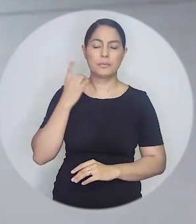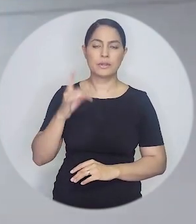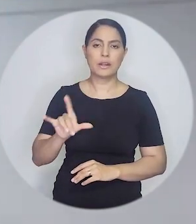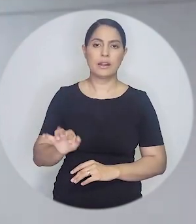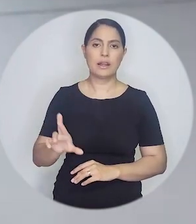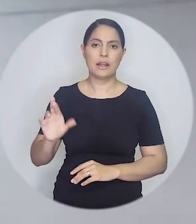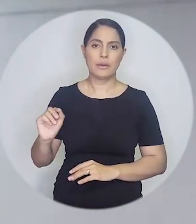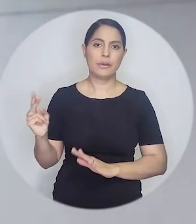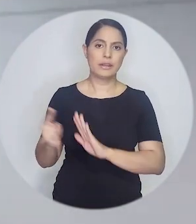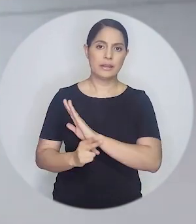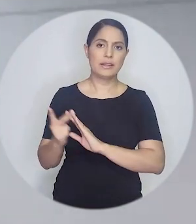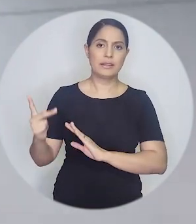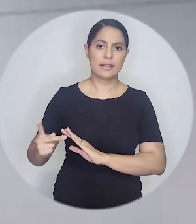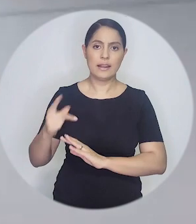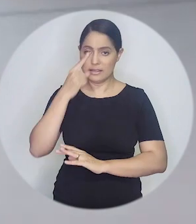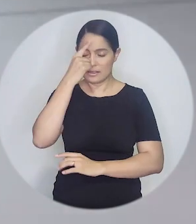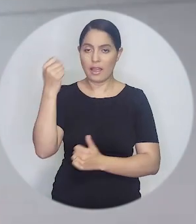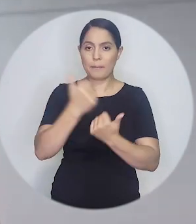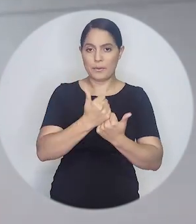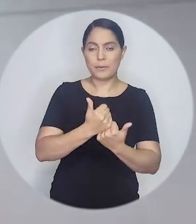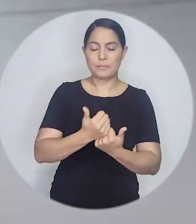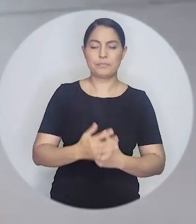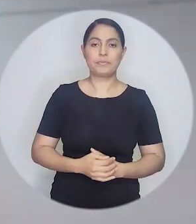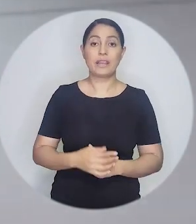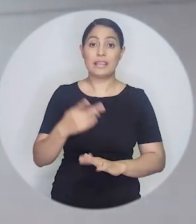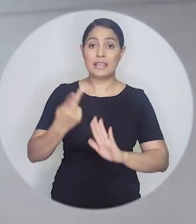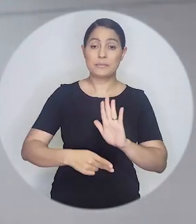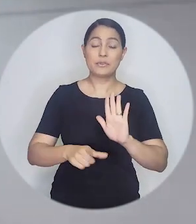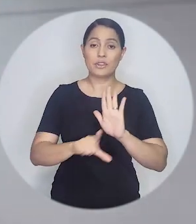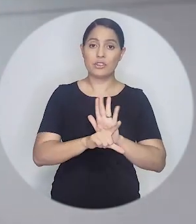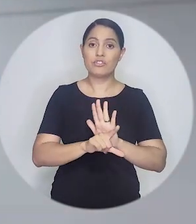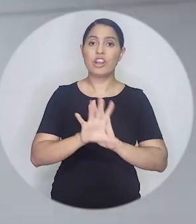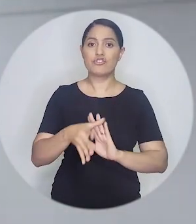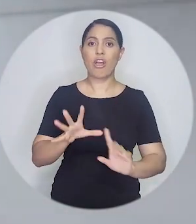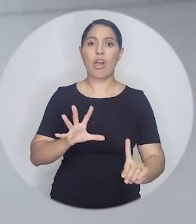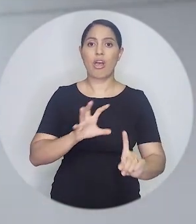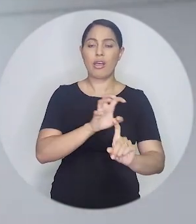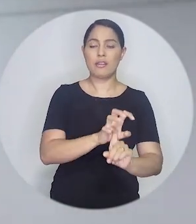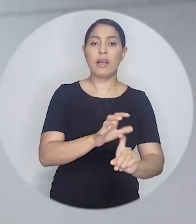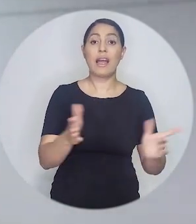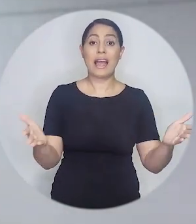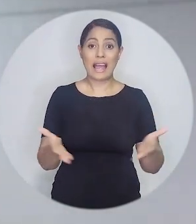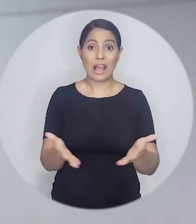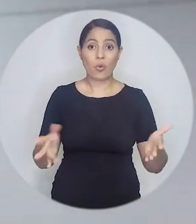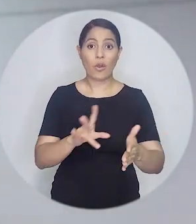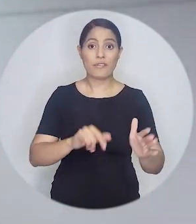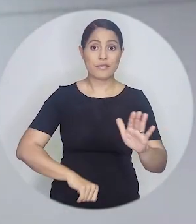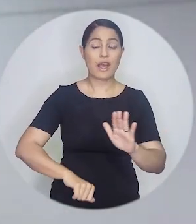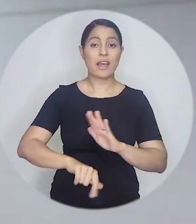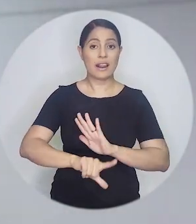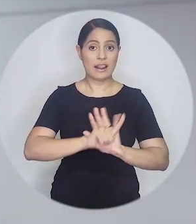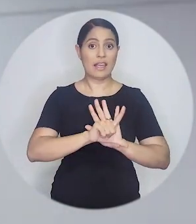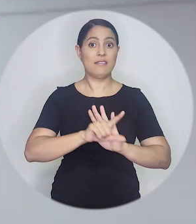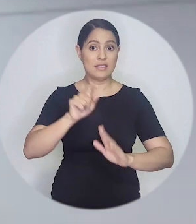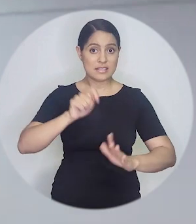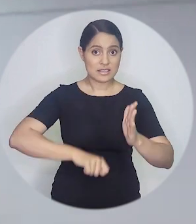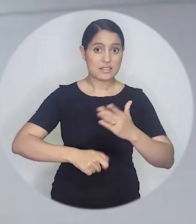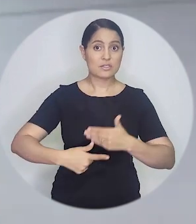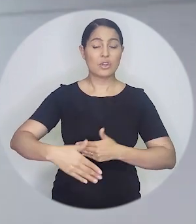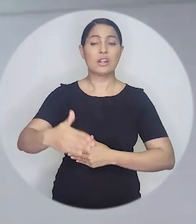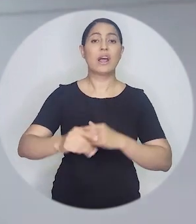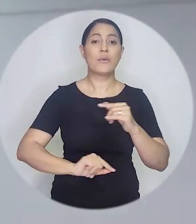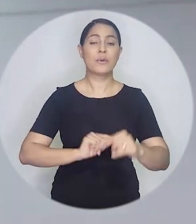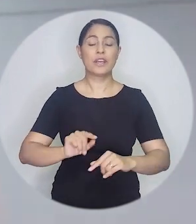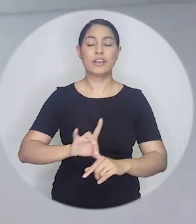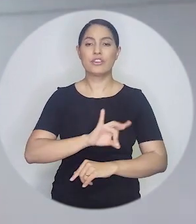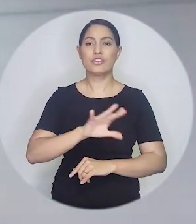da autoria da deputada Laura Carneiro, que encampou essa ideia. E esse projeto agora, já na primeira semana de julho, pode